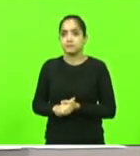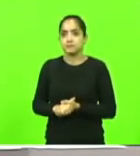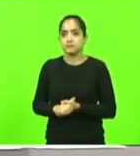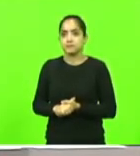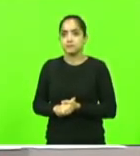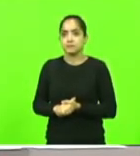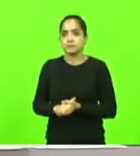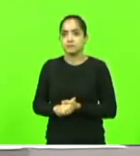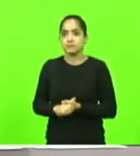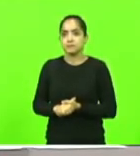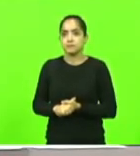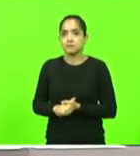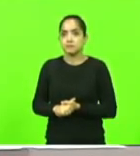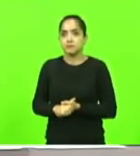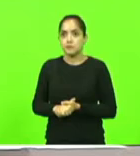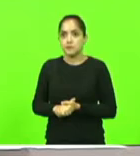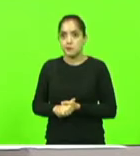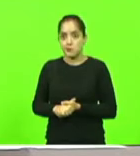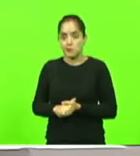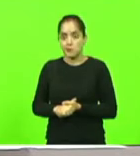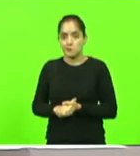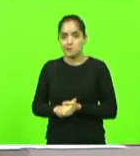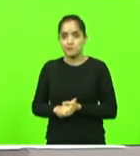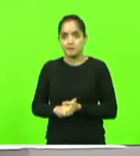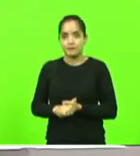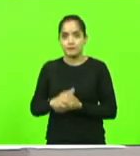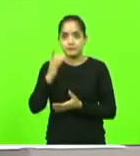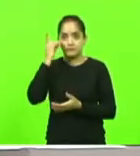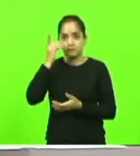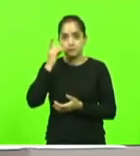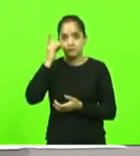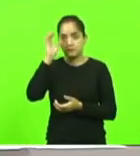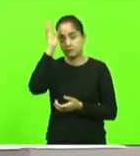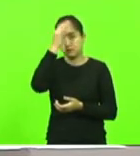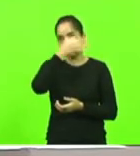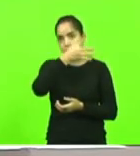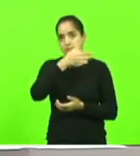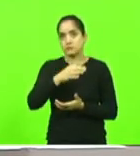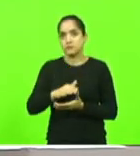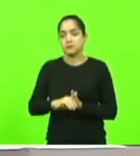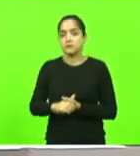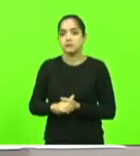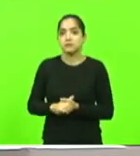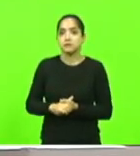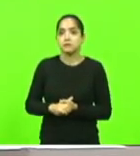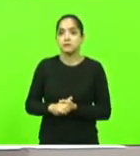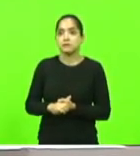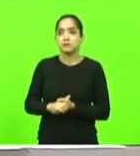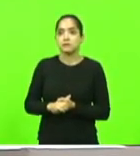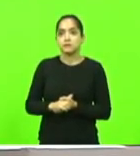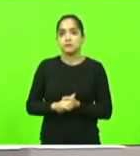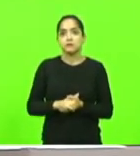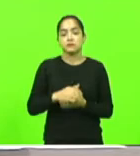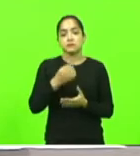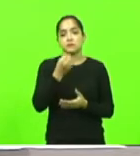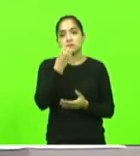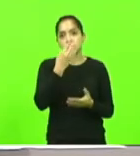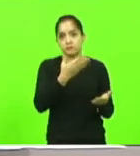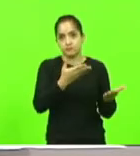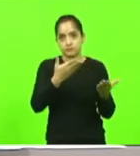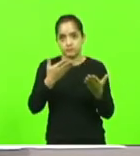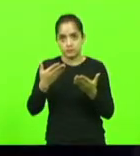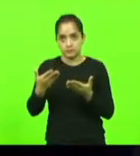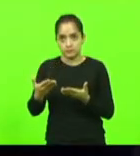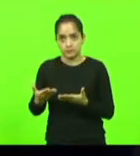Obrigado, deputado senhor. Alba. Deputado Fabiano, com a palavra. Se o senhor me permite, Vossa Excelência, eu quero apenas desejar as boas-vindas ao deputado